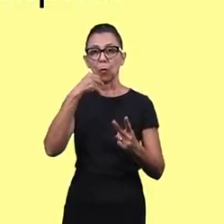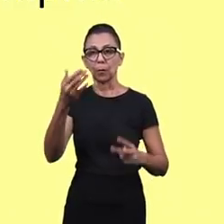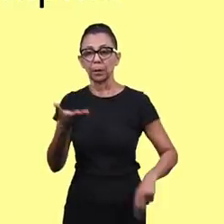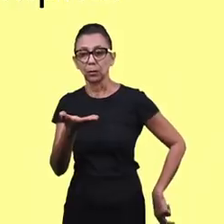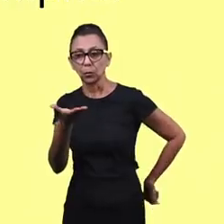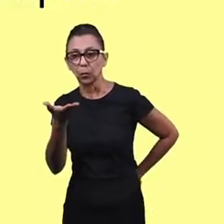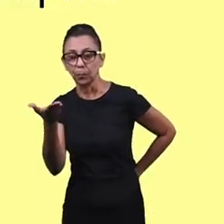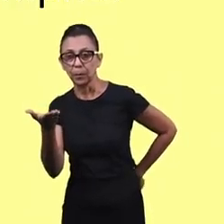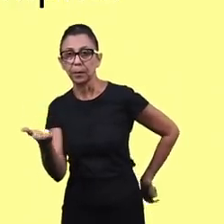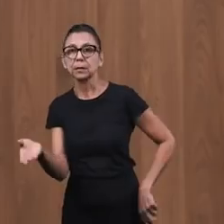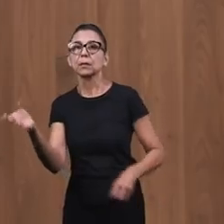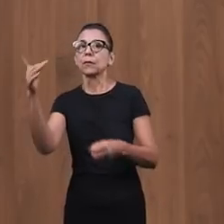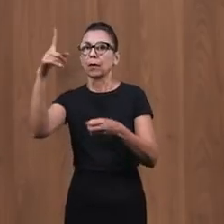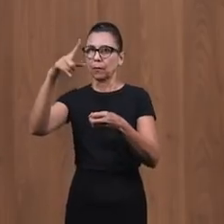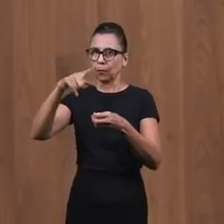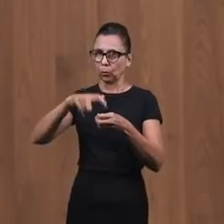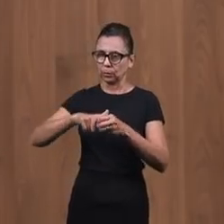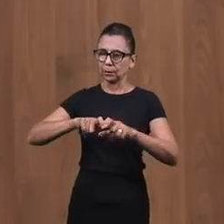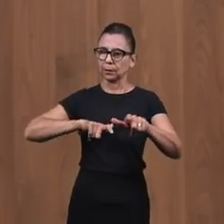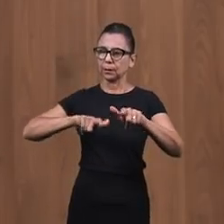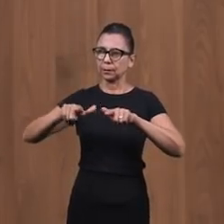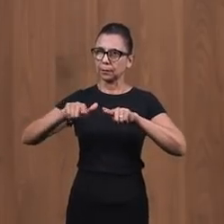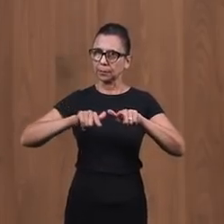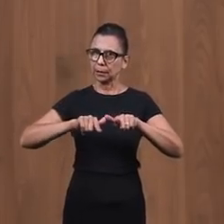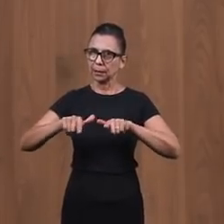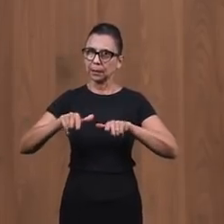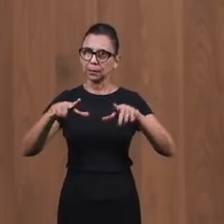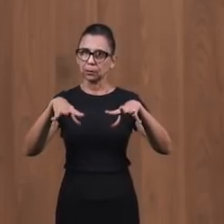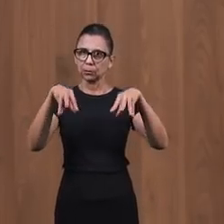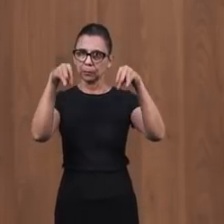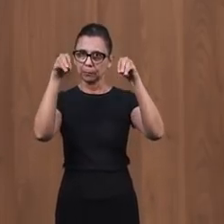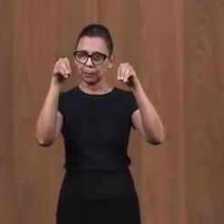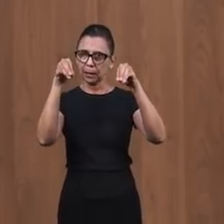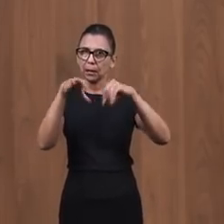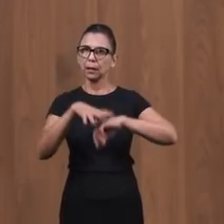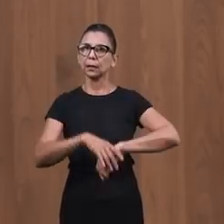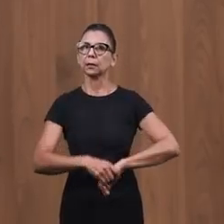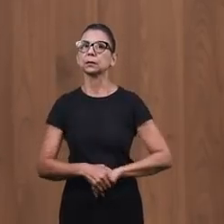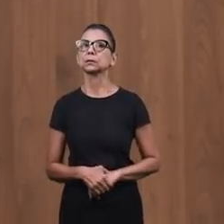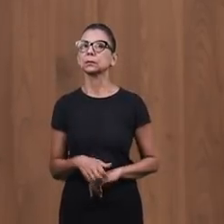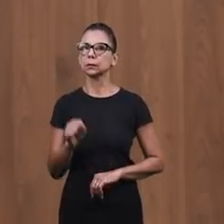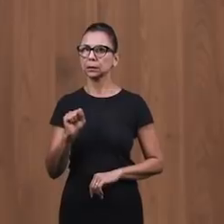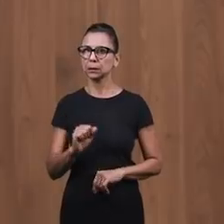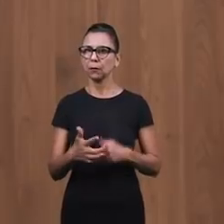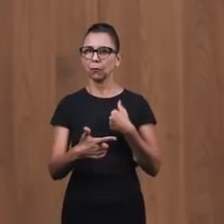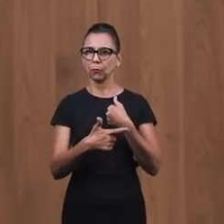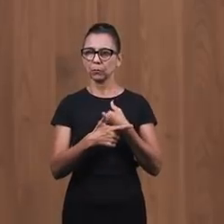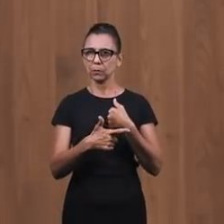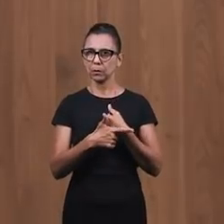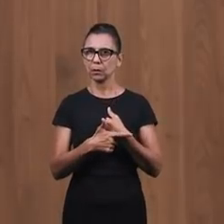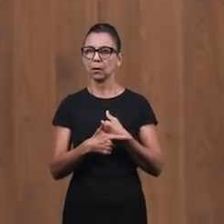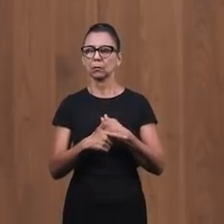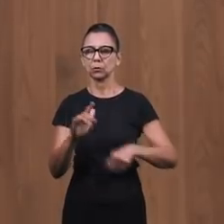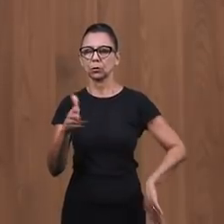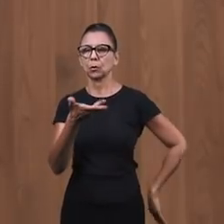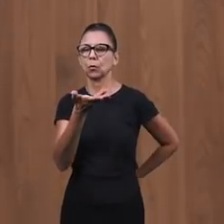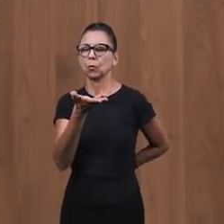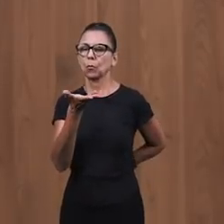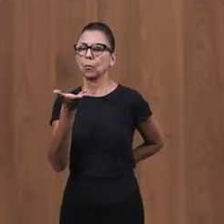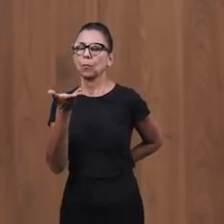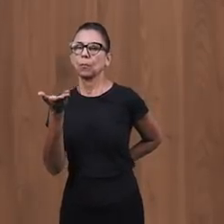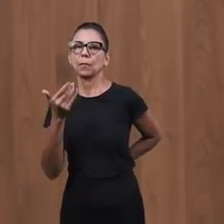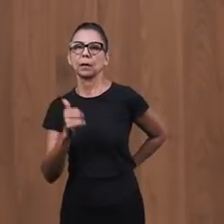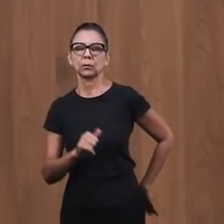o copeiro voltaria ao seu estado. Ele retornaria para a função de